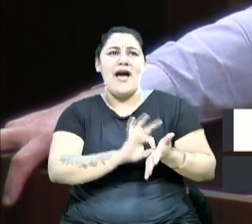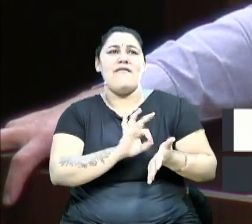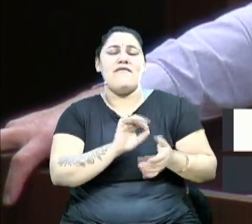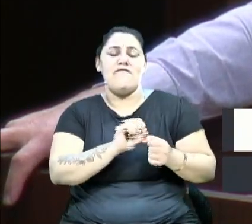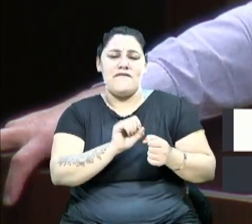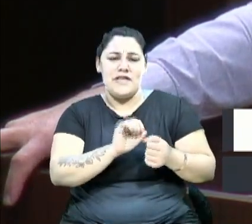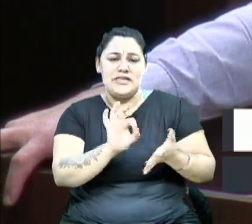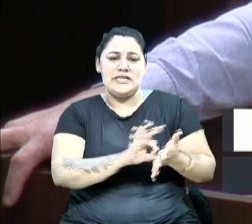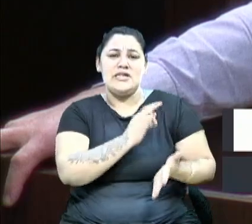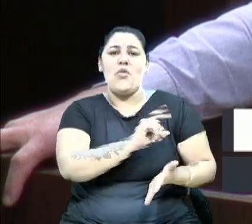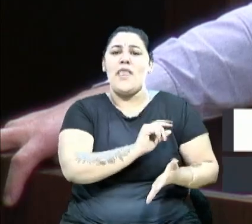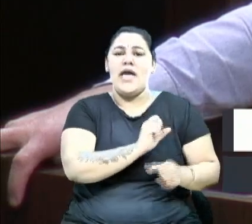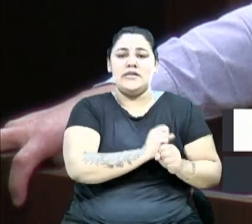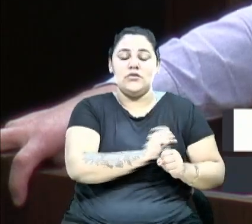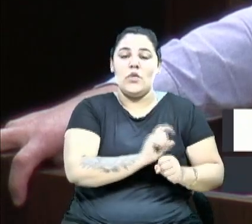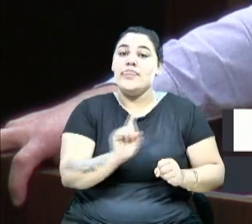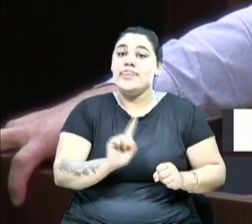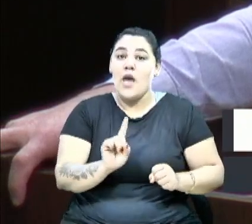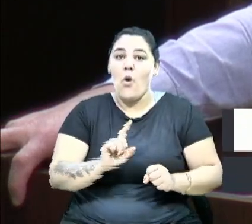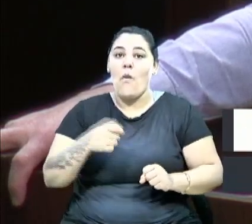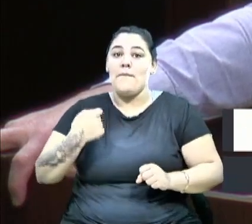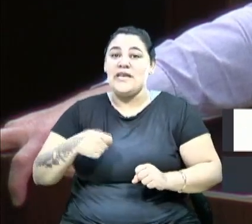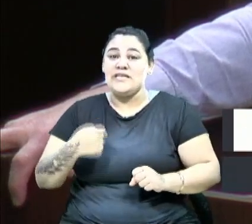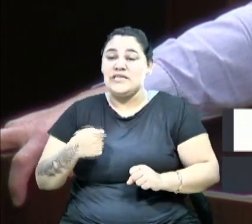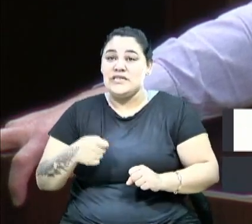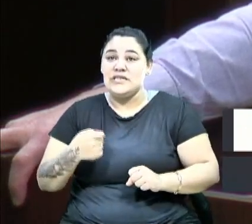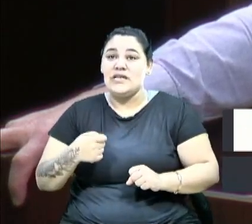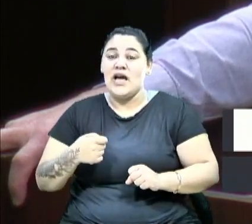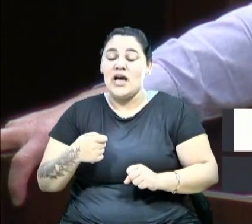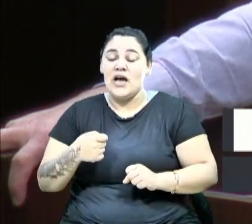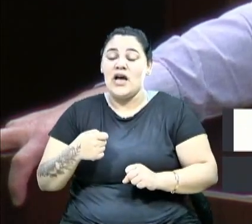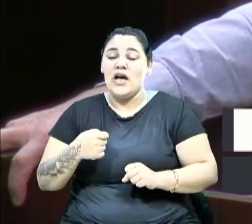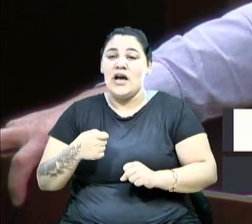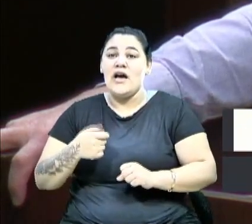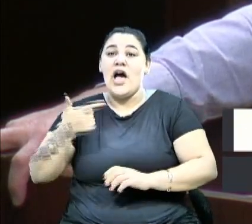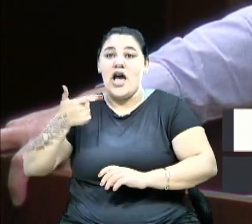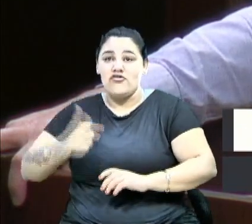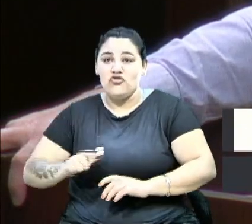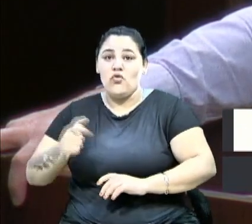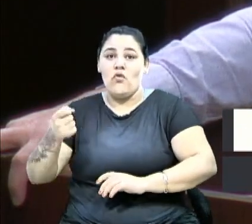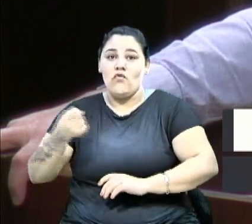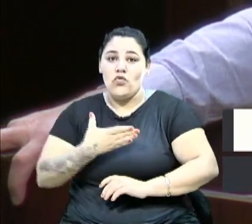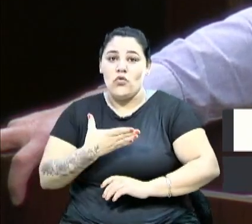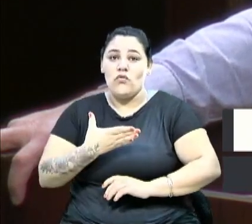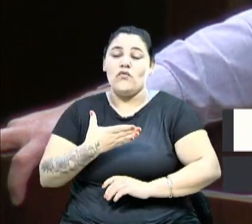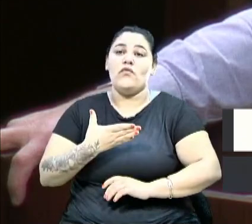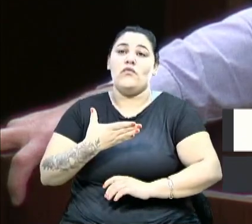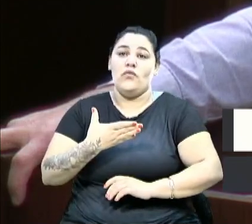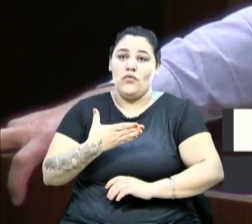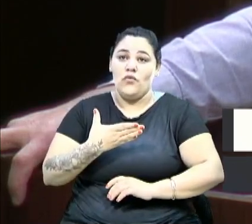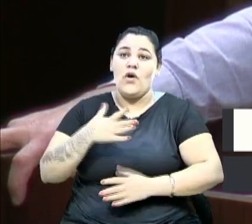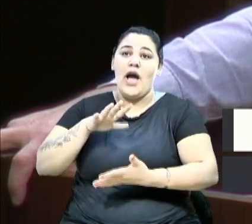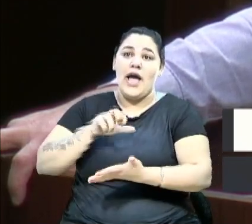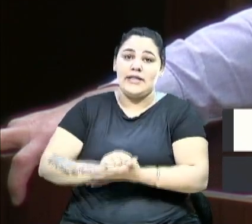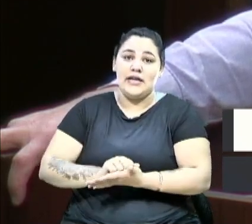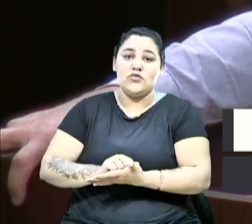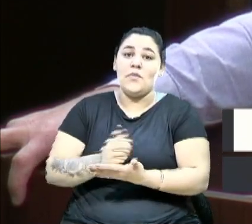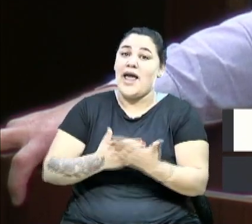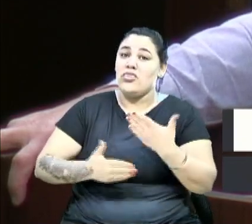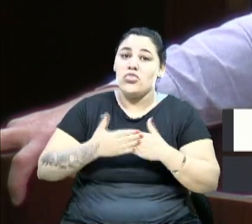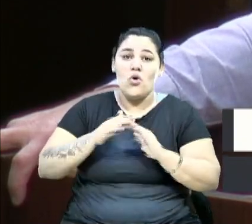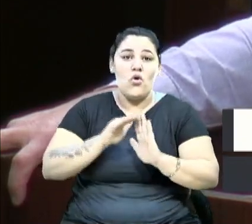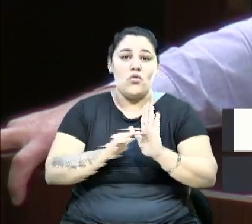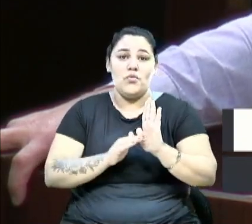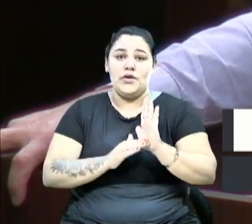10 anos. Não, tem que atualizar o cadastro, isso tem que ficar claro, e é para os 4 programas. Mas qual que é